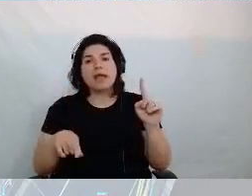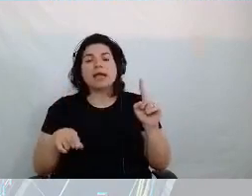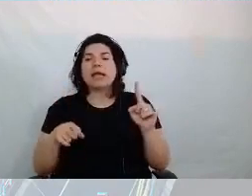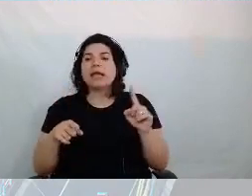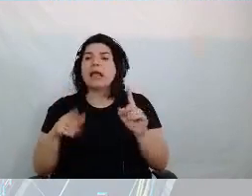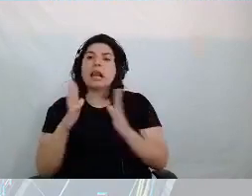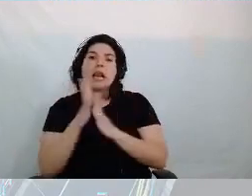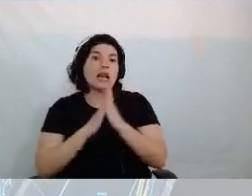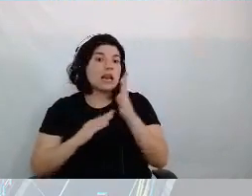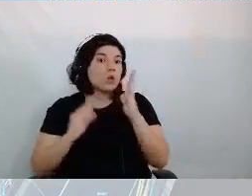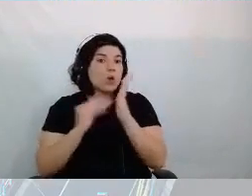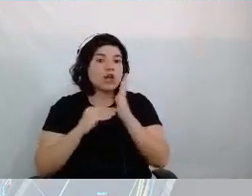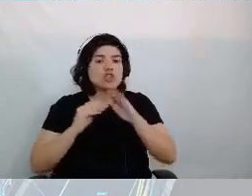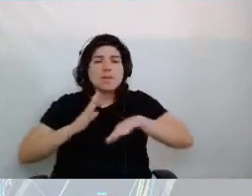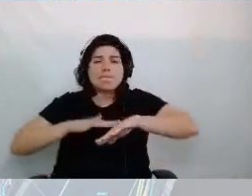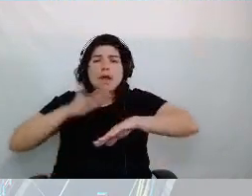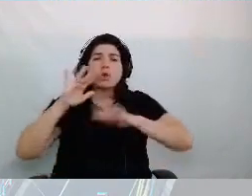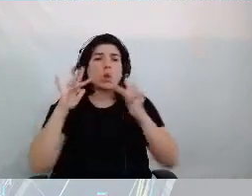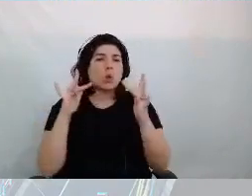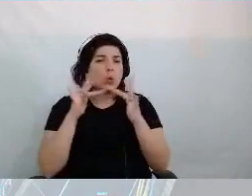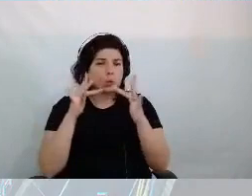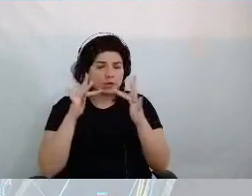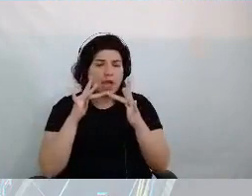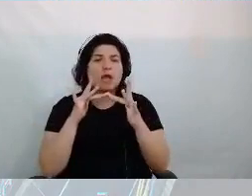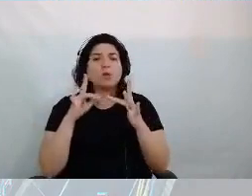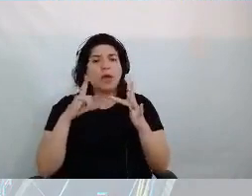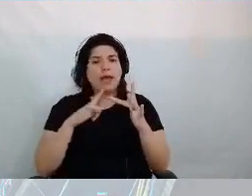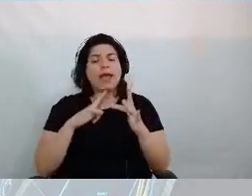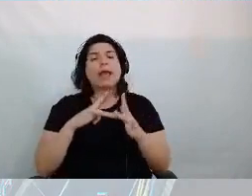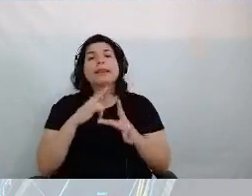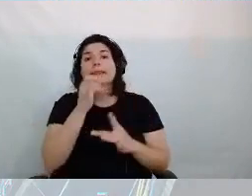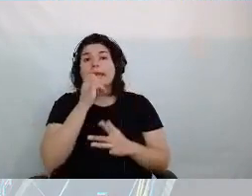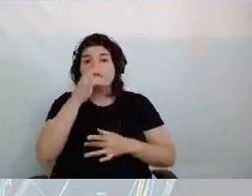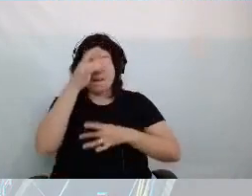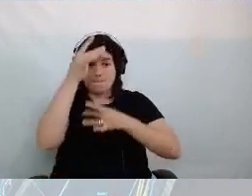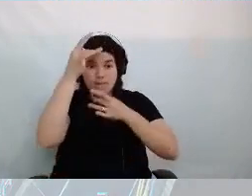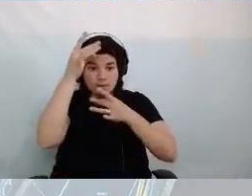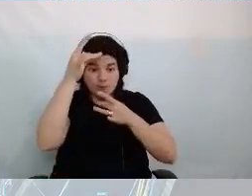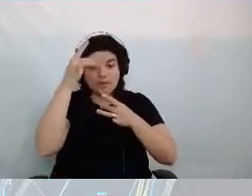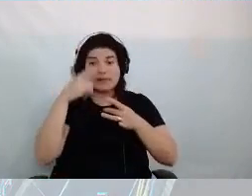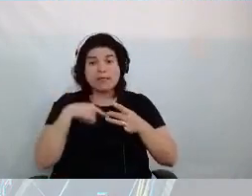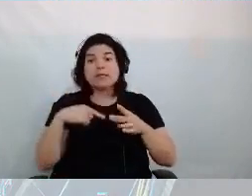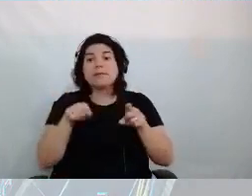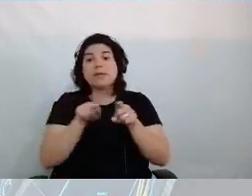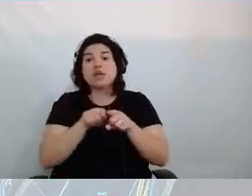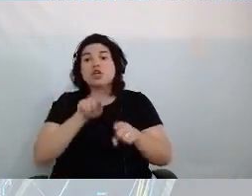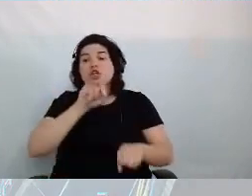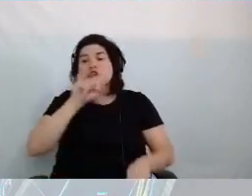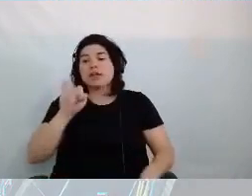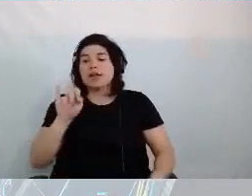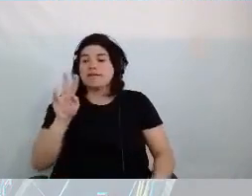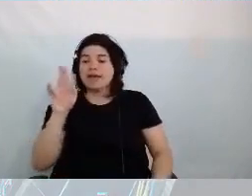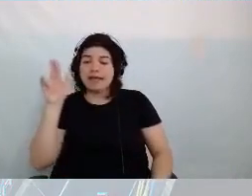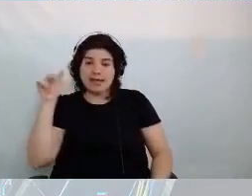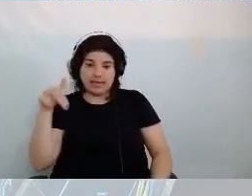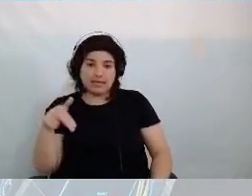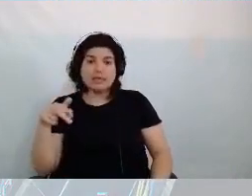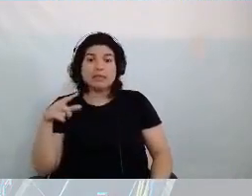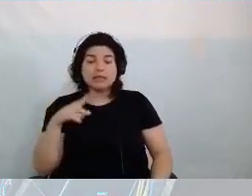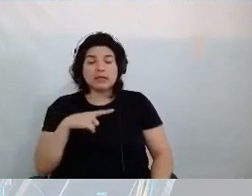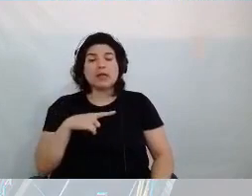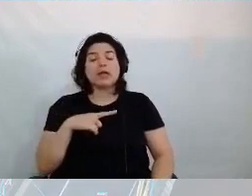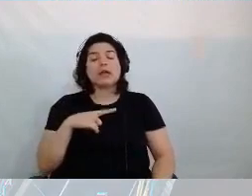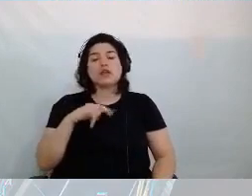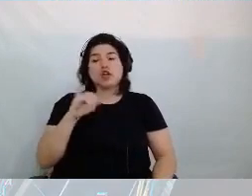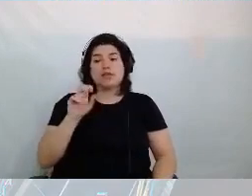mais tive contato em teste de performance, e a gente tem configurações JVM. Então, se eu configuro minha JVM do mesmo